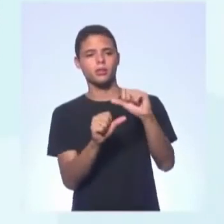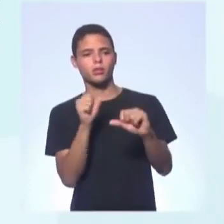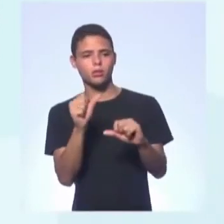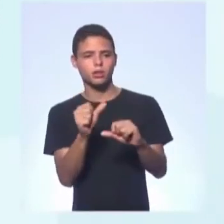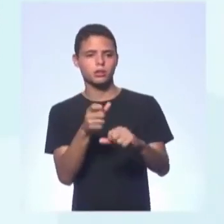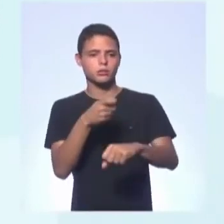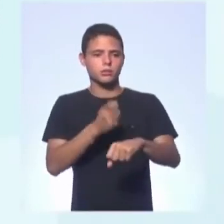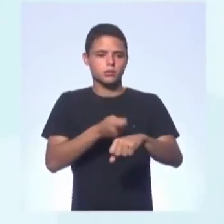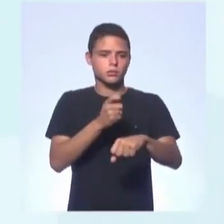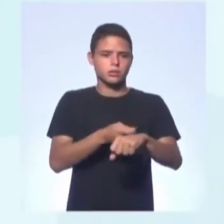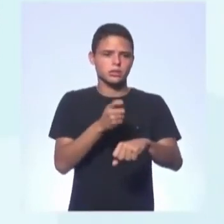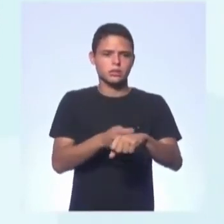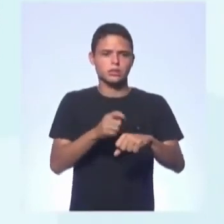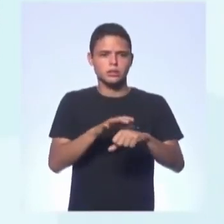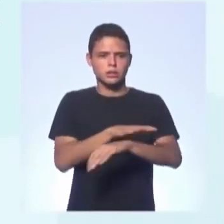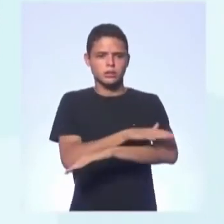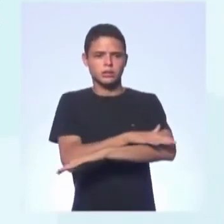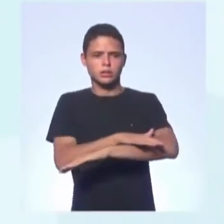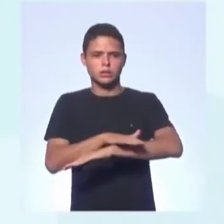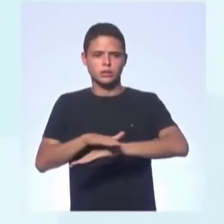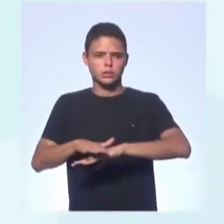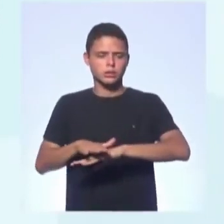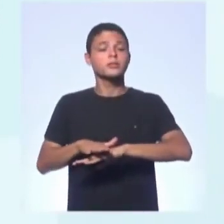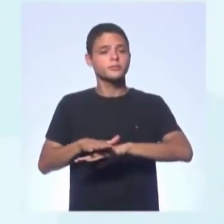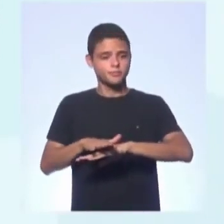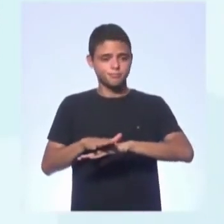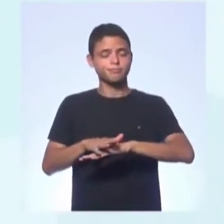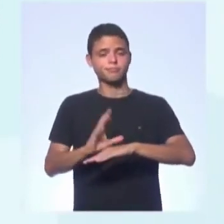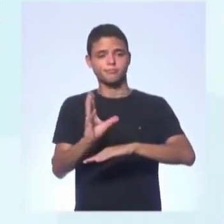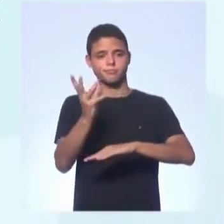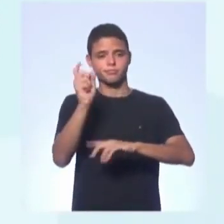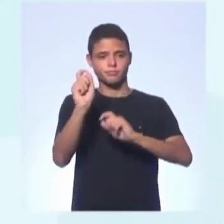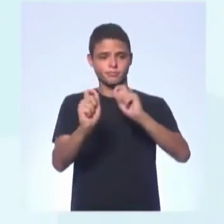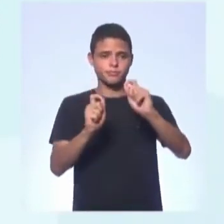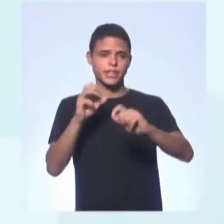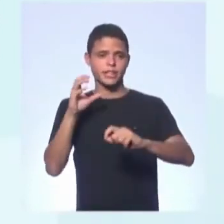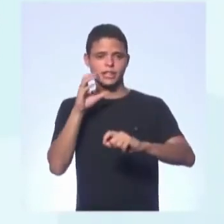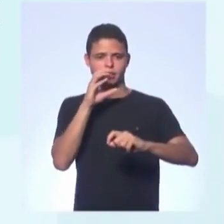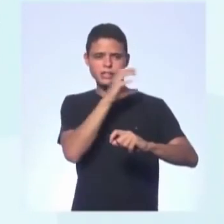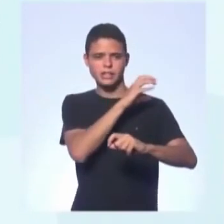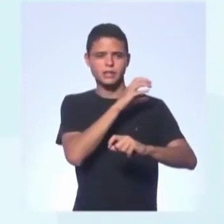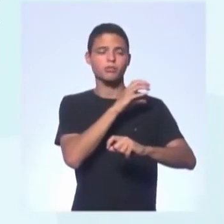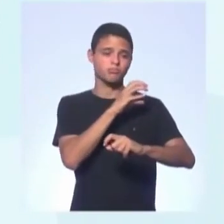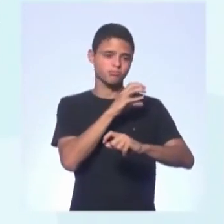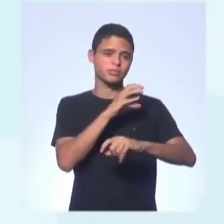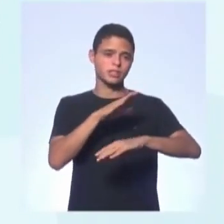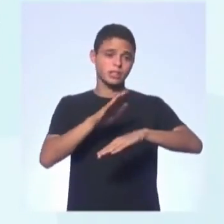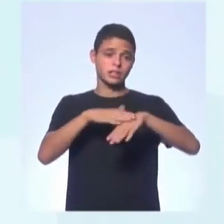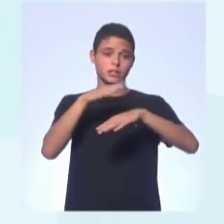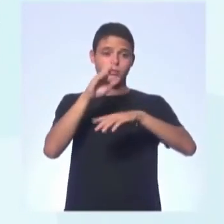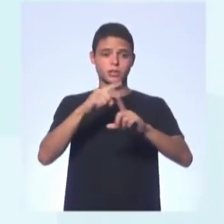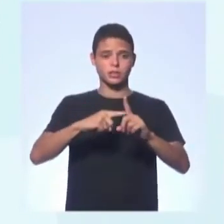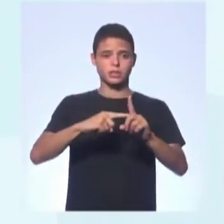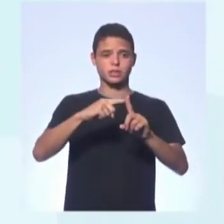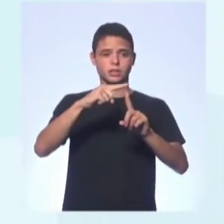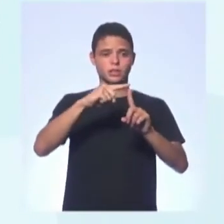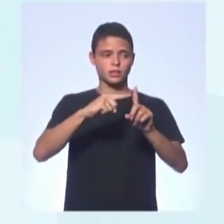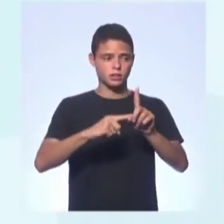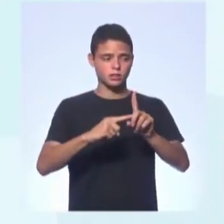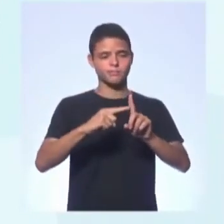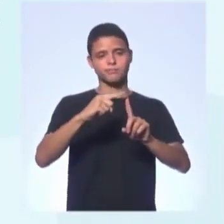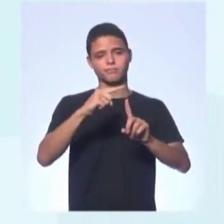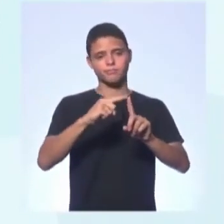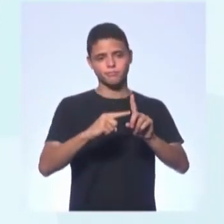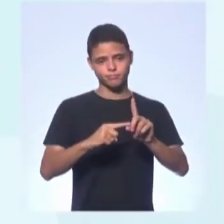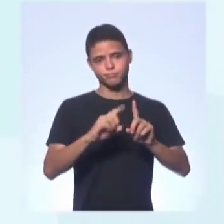asfalto, etc., implica numa maior retenção de calor pela superfície, aumentando a temperatura de